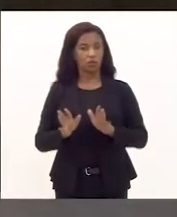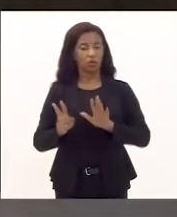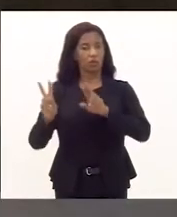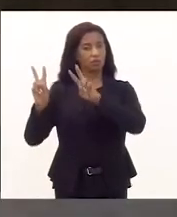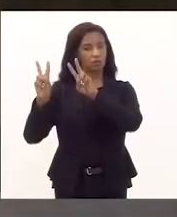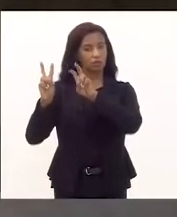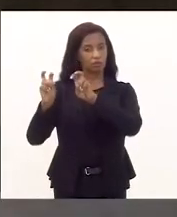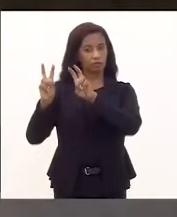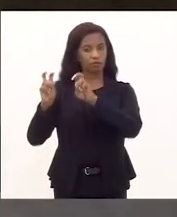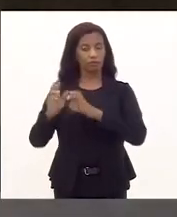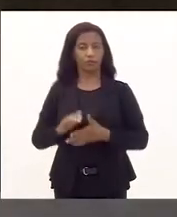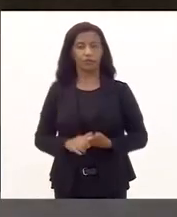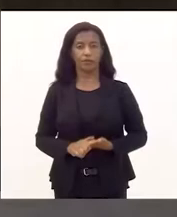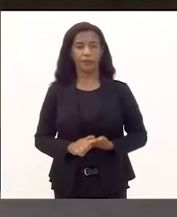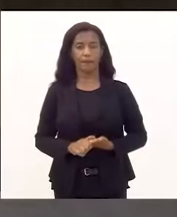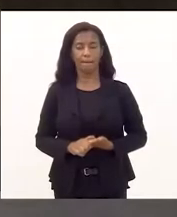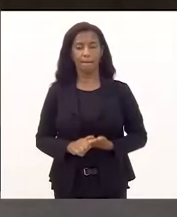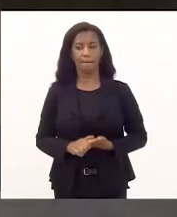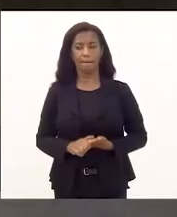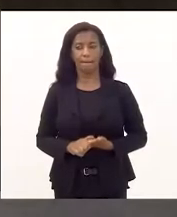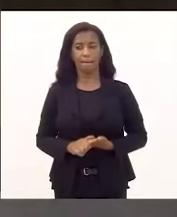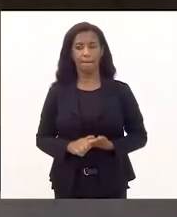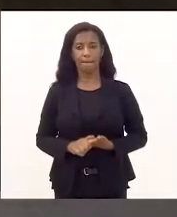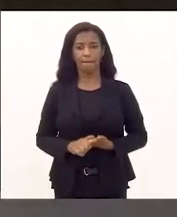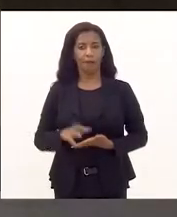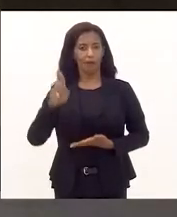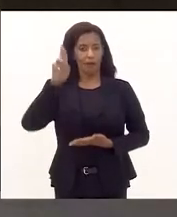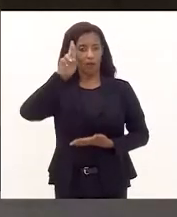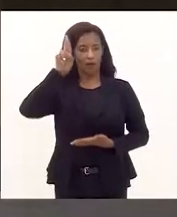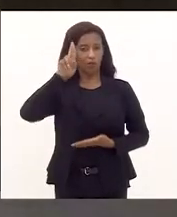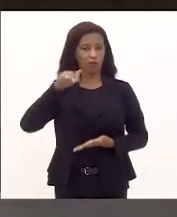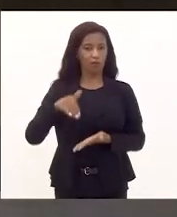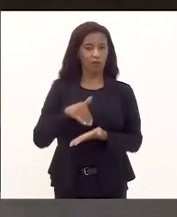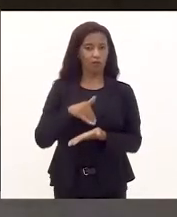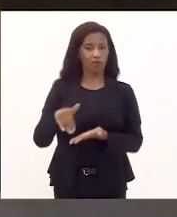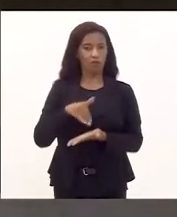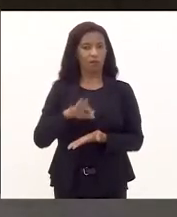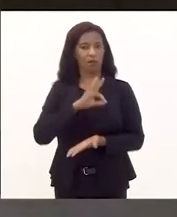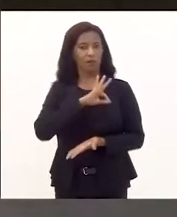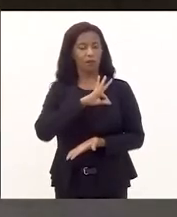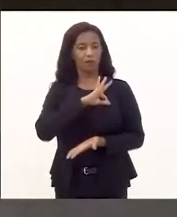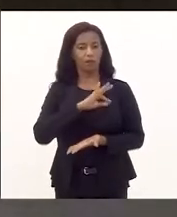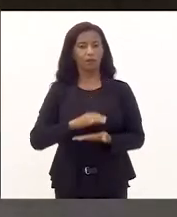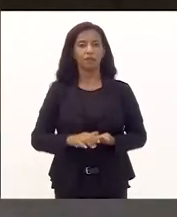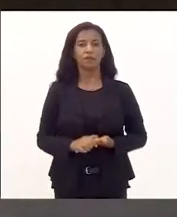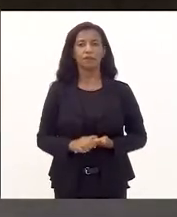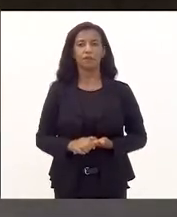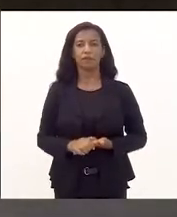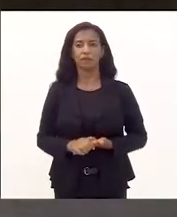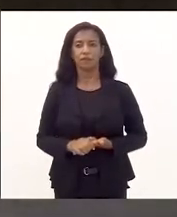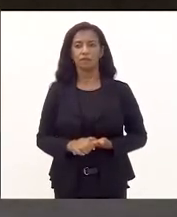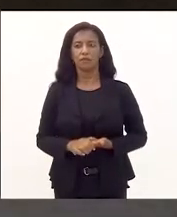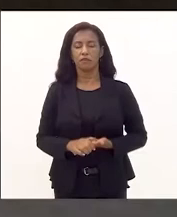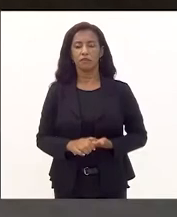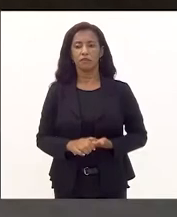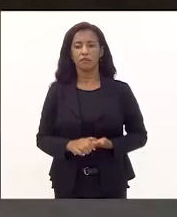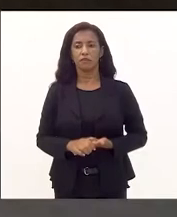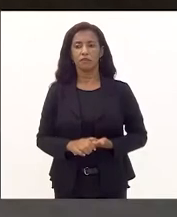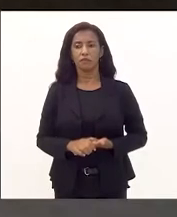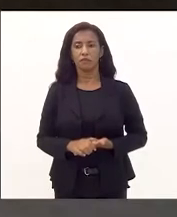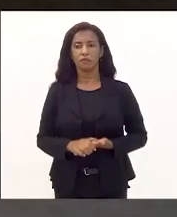tema é o comandante e secretário da Polícia Militar,